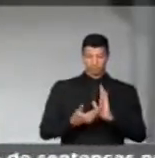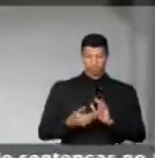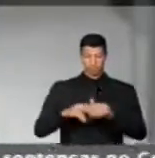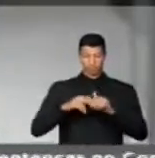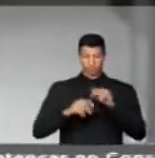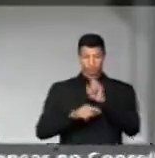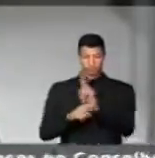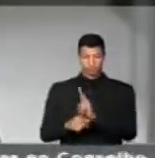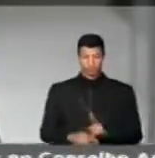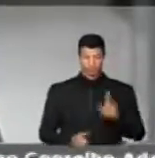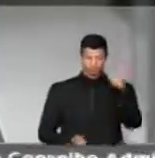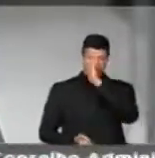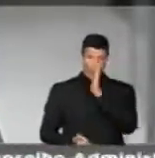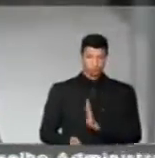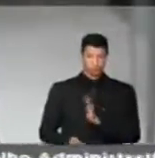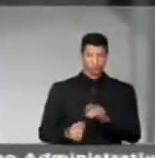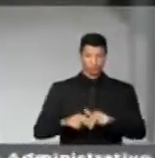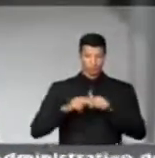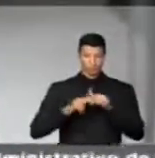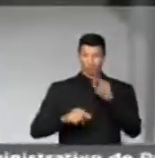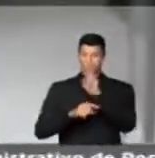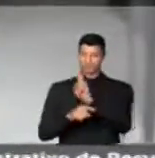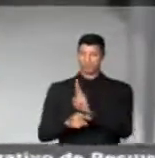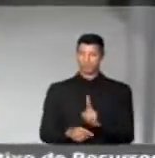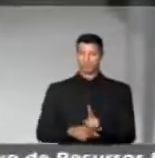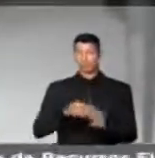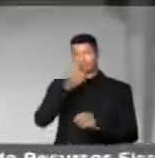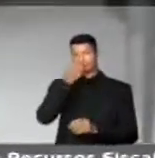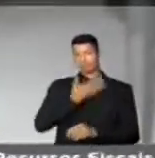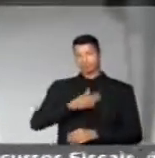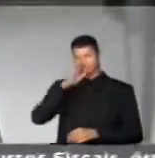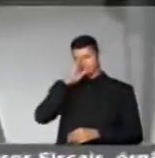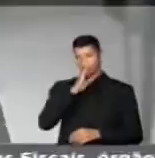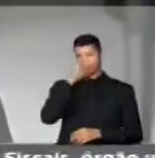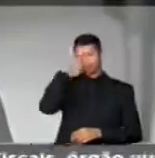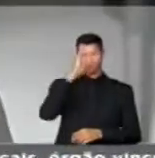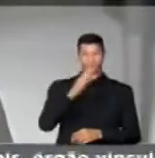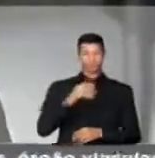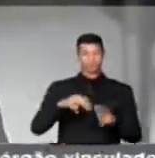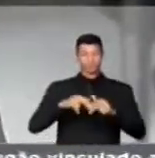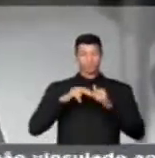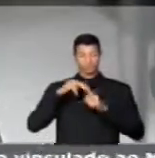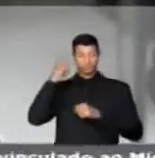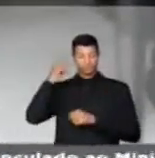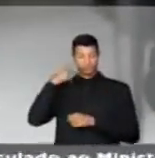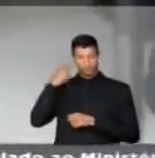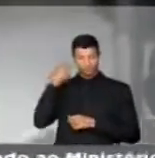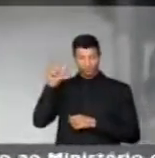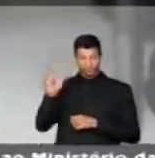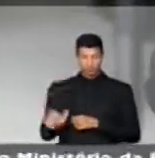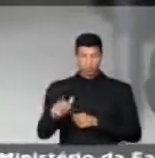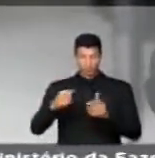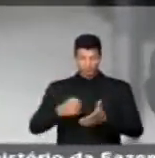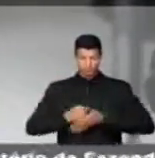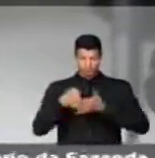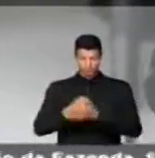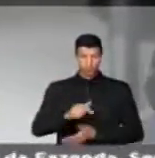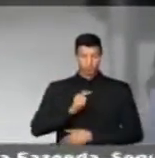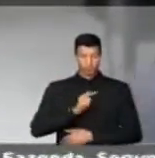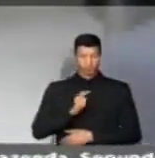pela defesa do Brasil, pela defesa dos bons princípios, pelo teu partido, pela luta